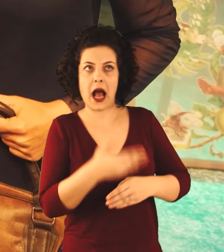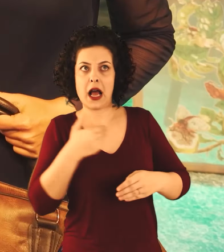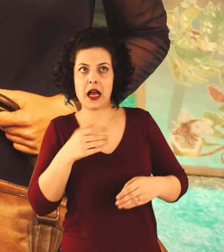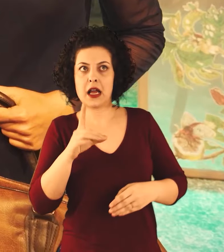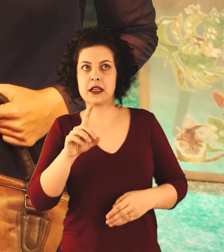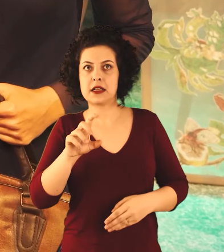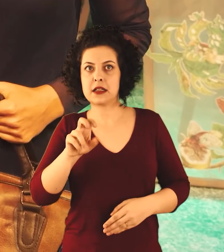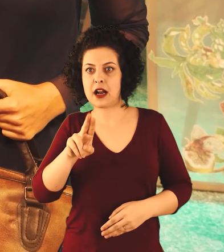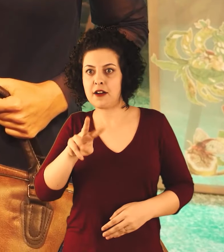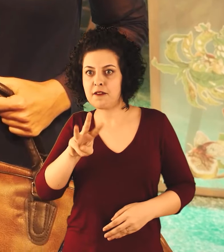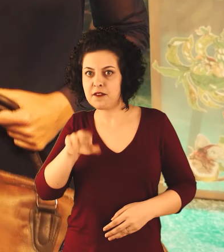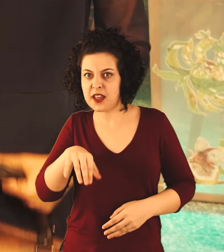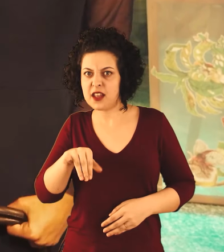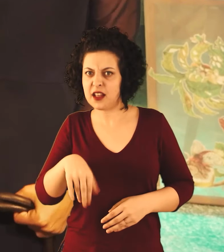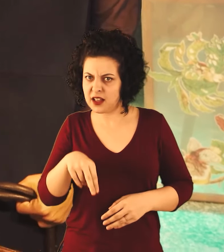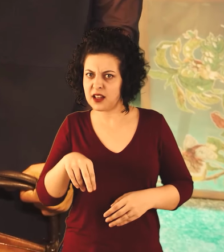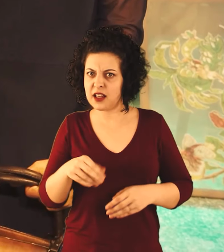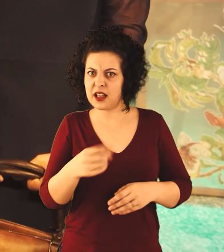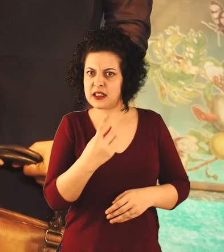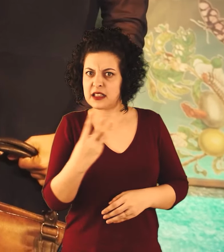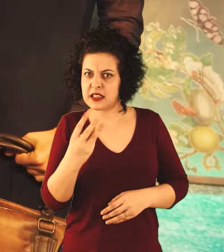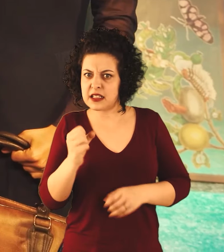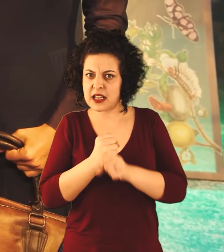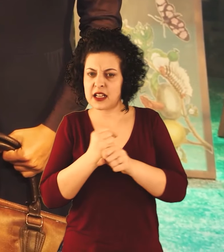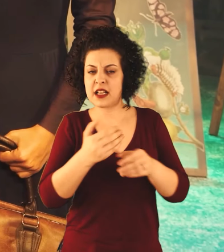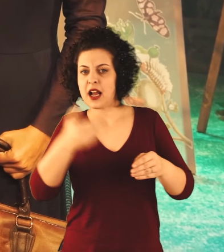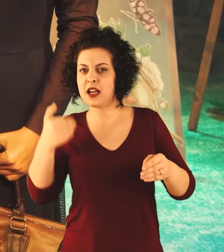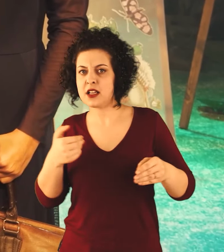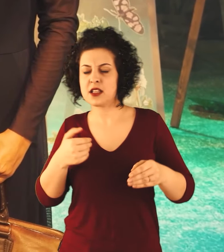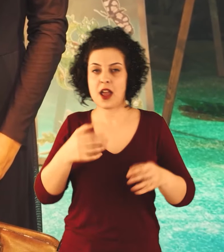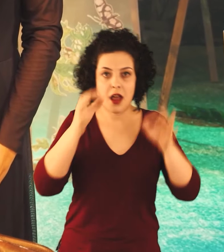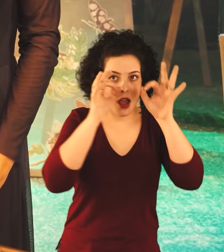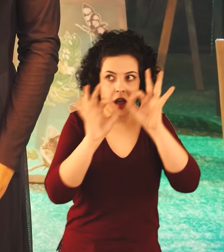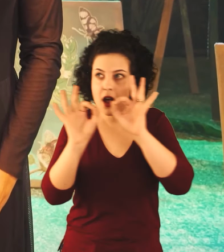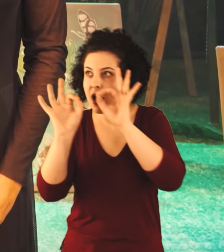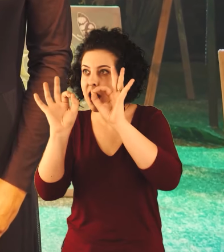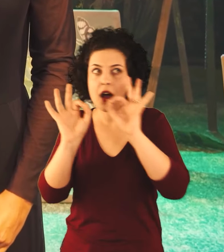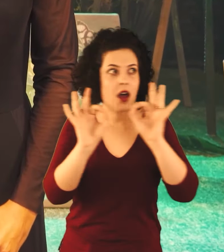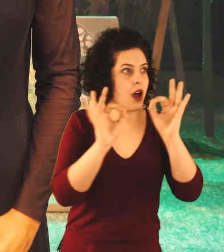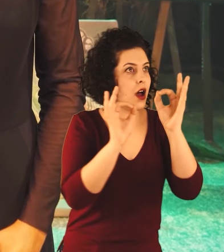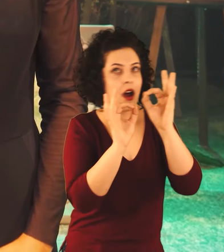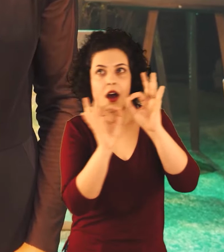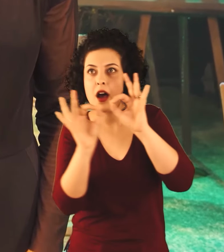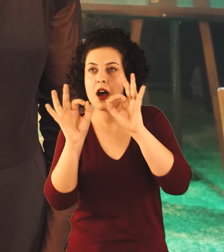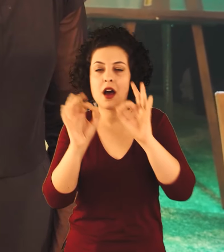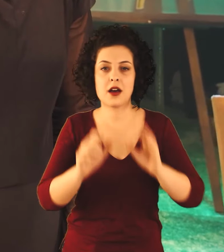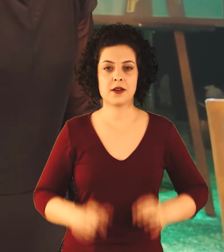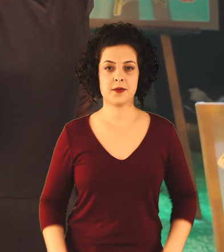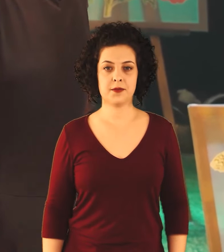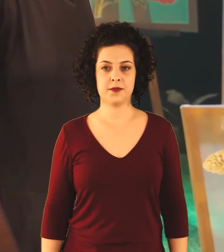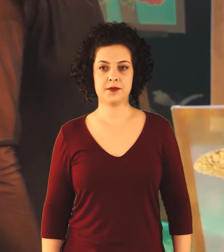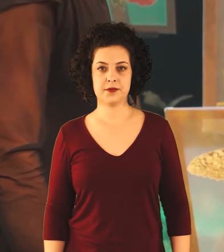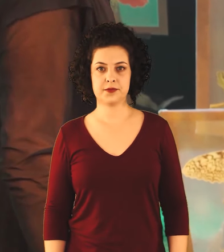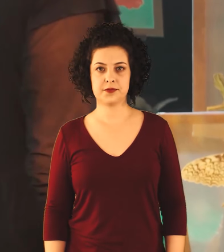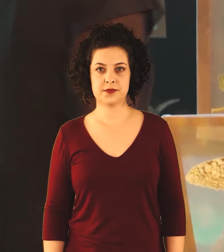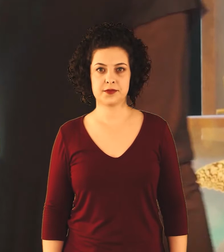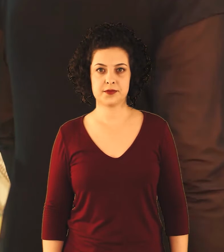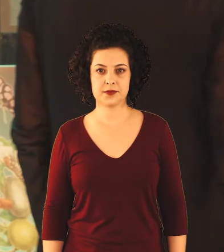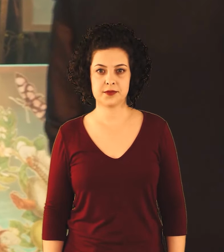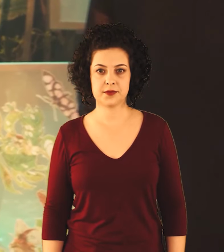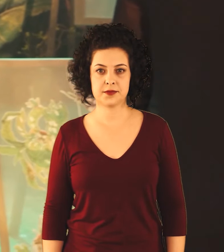do Darwin? 130 anos antes. Quem é Darwin? Eu sou os olhos de Maria que olham pra floresta. Elas se aproximam das